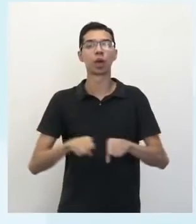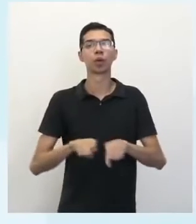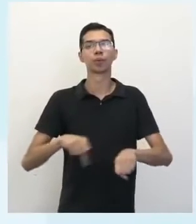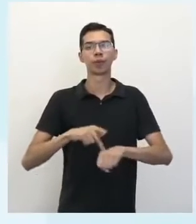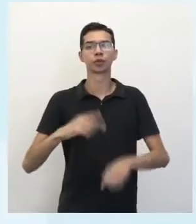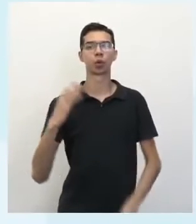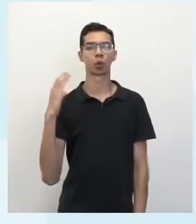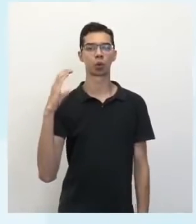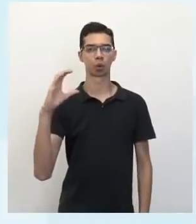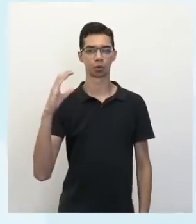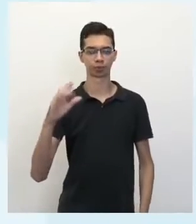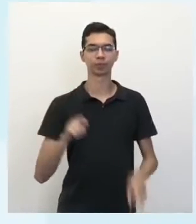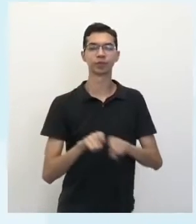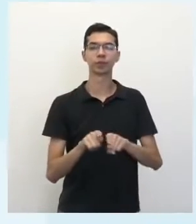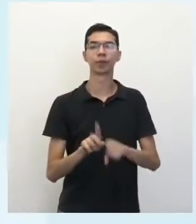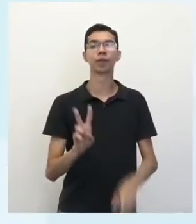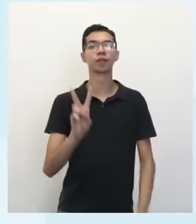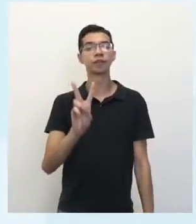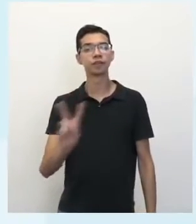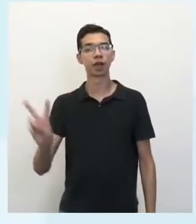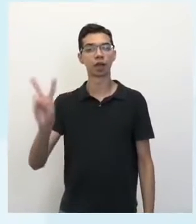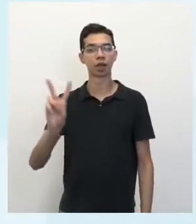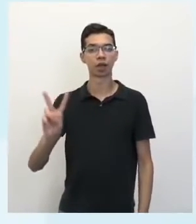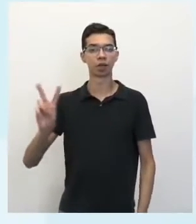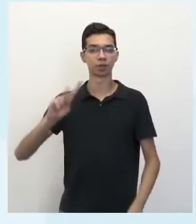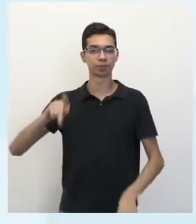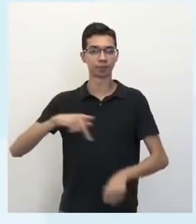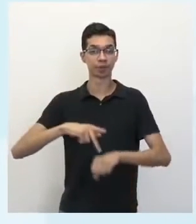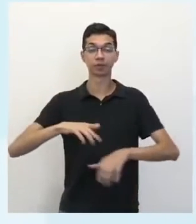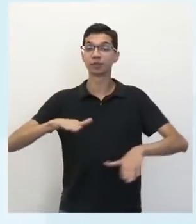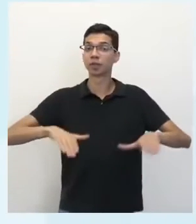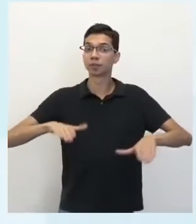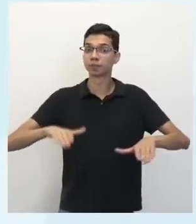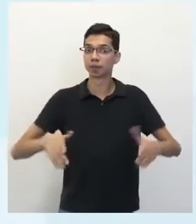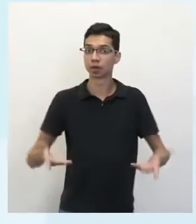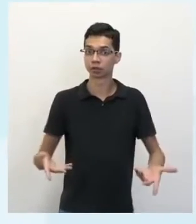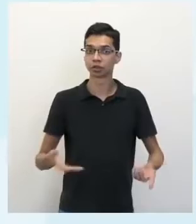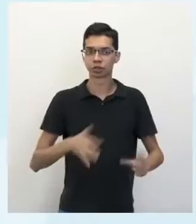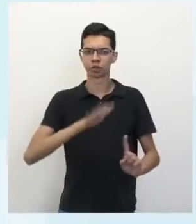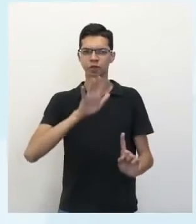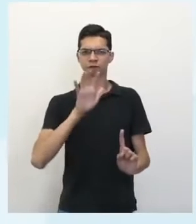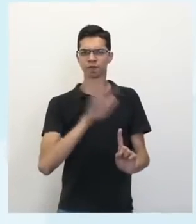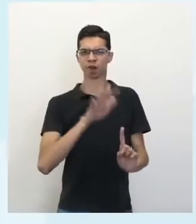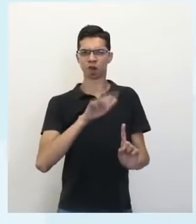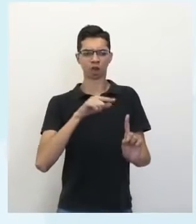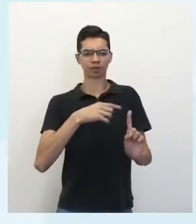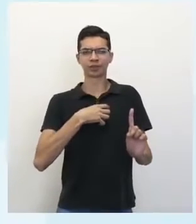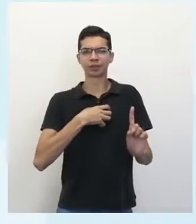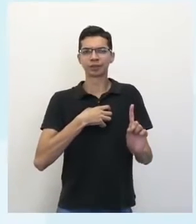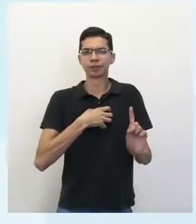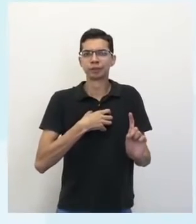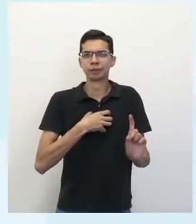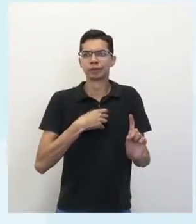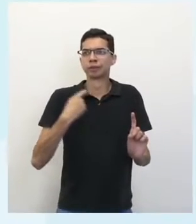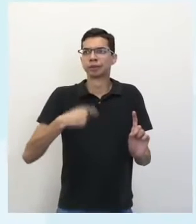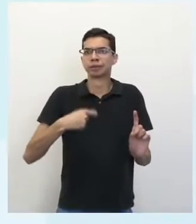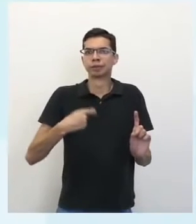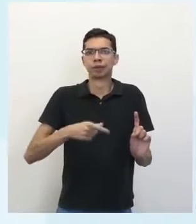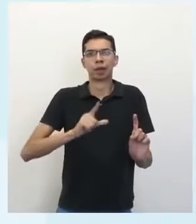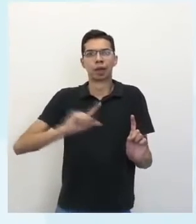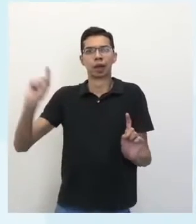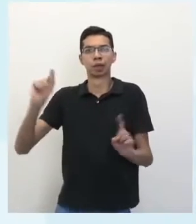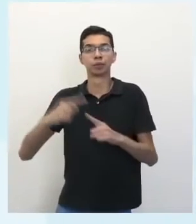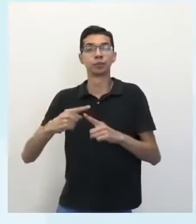na Venezuela. Então, depende da situação. Então, quando ela é forçada é porque a pessoa se sentiu obrigada a sair por algum motivo